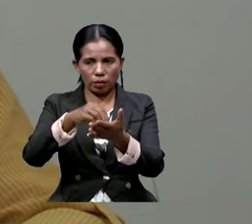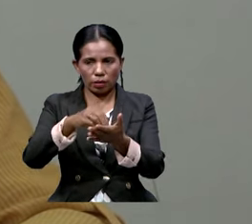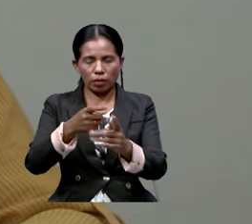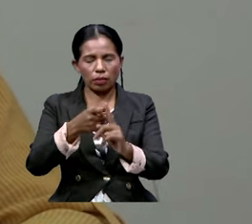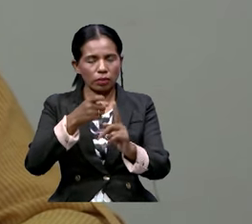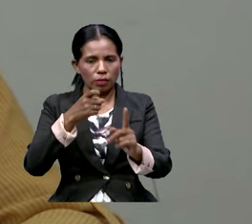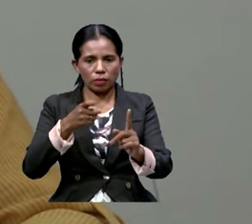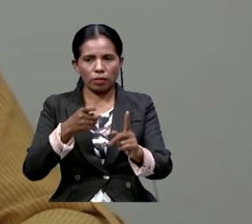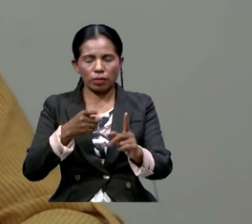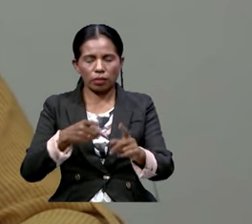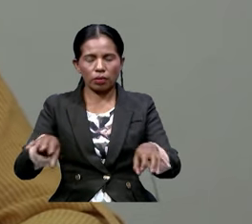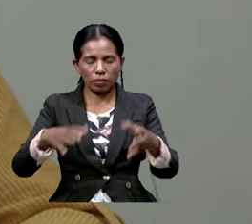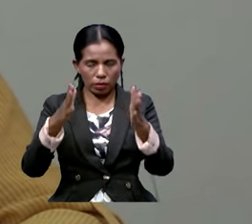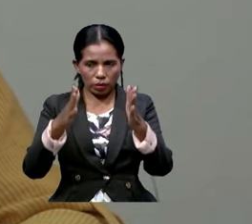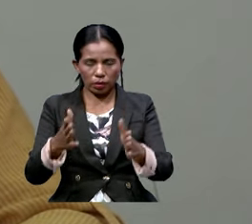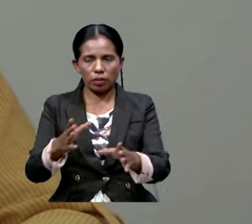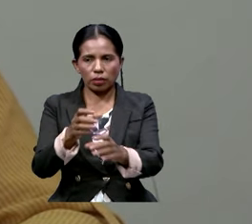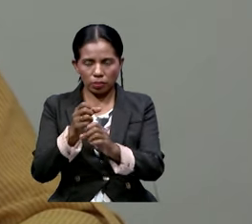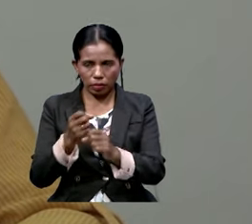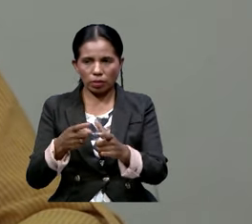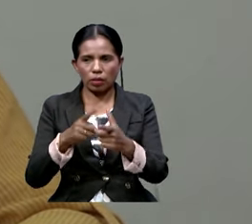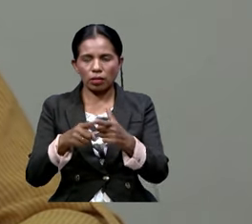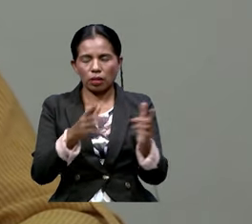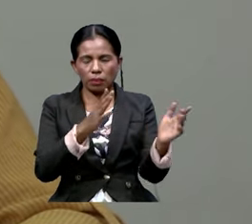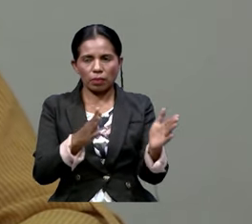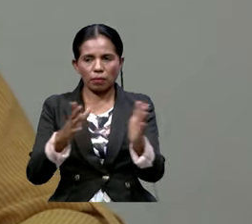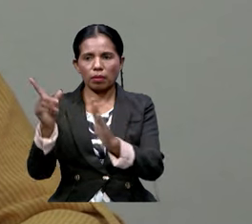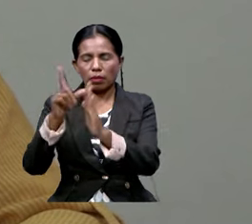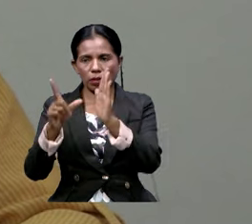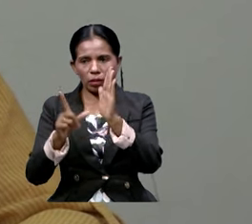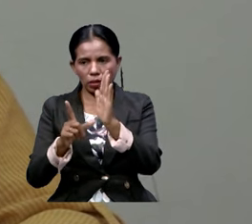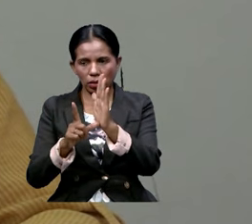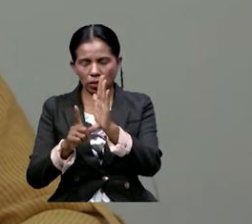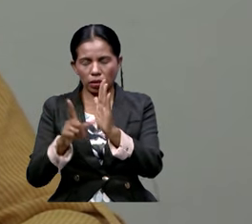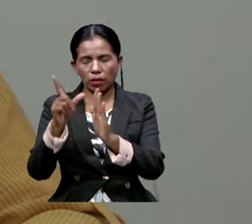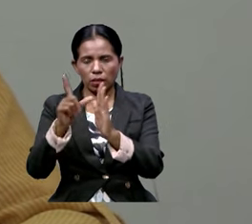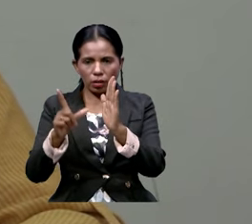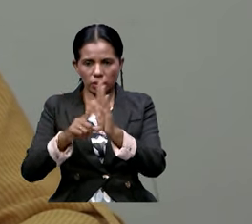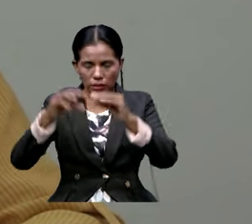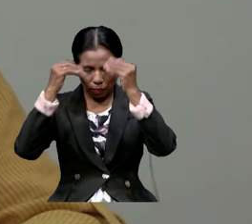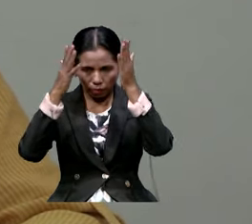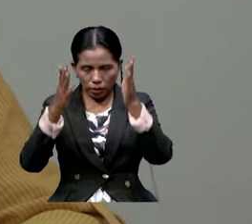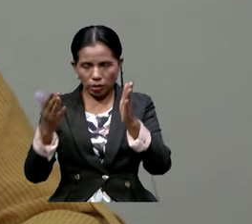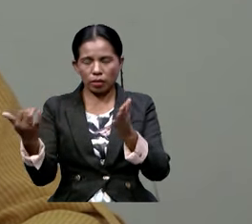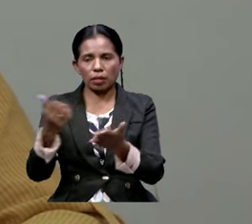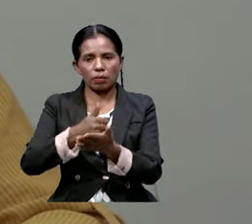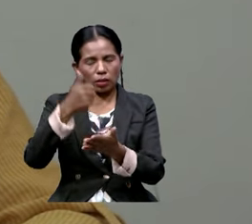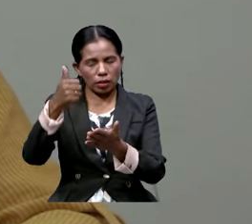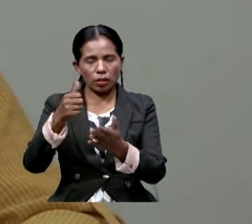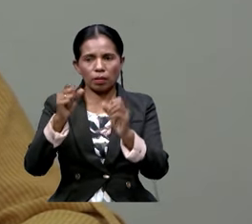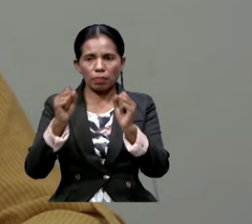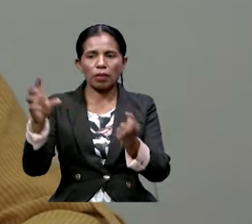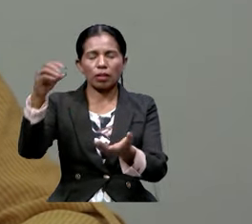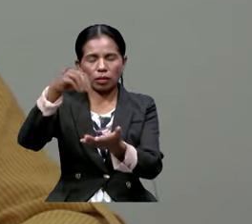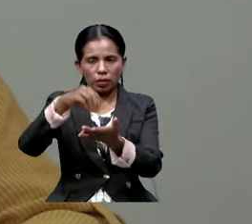partes Recursos Humanos Simona, se prepara a lista, será professores, candidatos professores, né? A tudo nem, bele